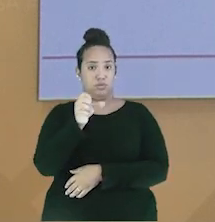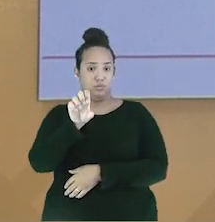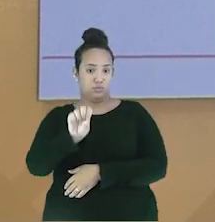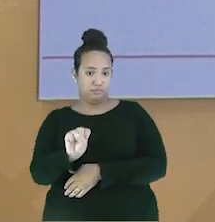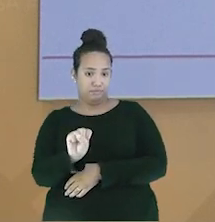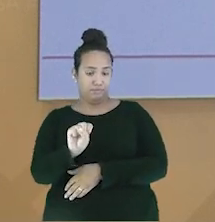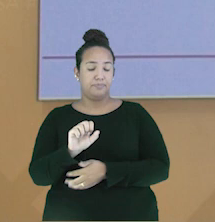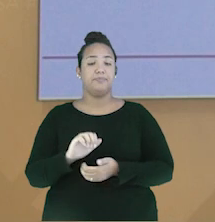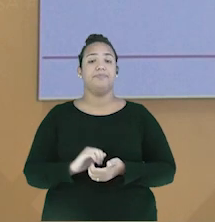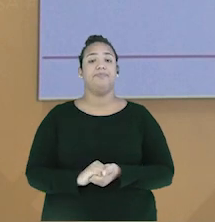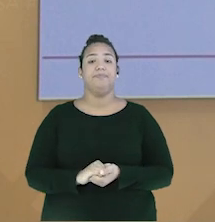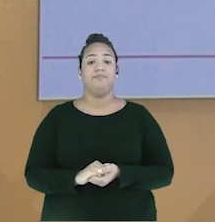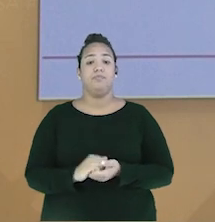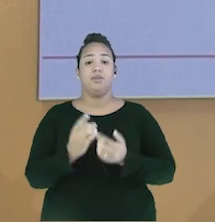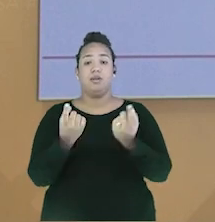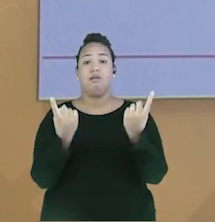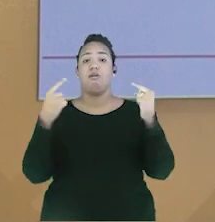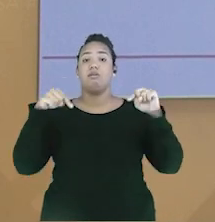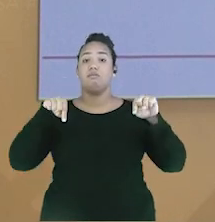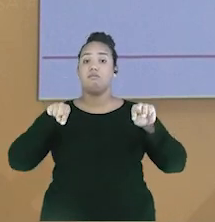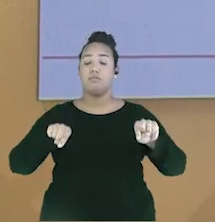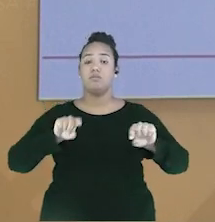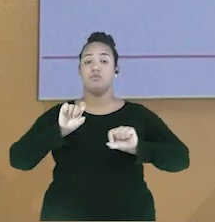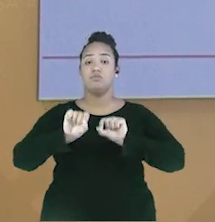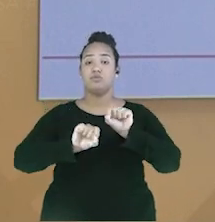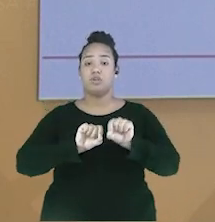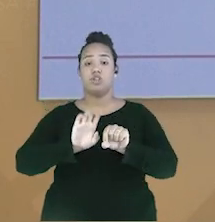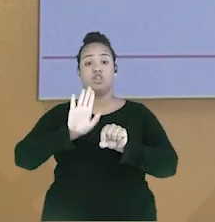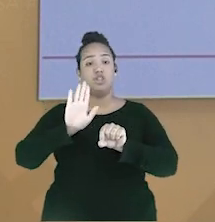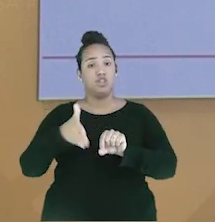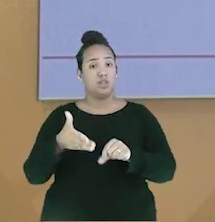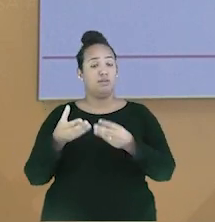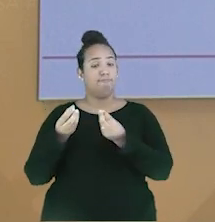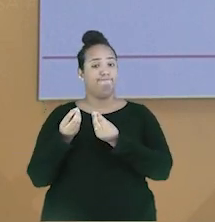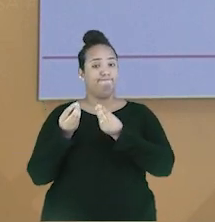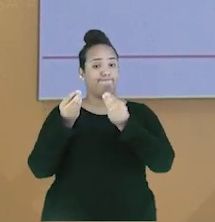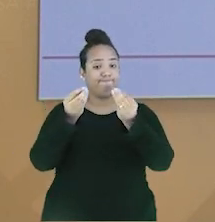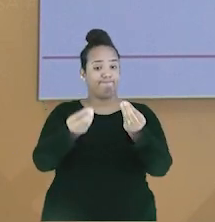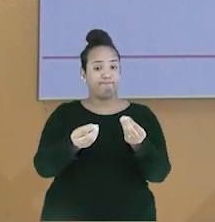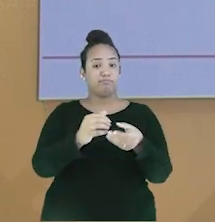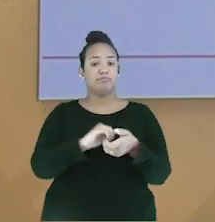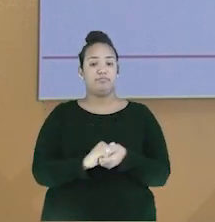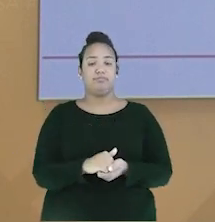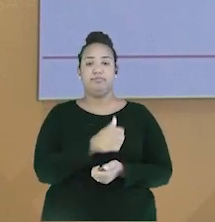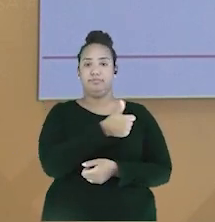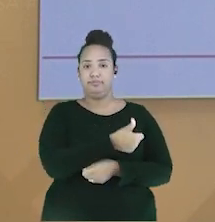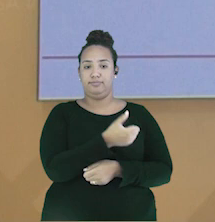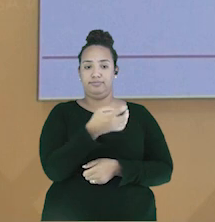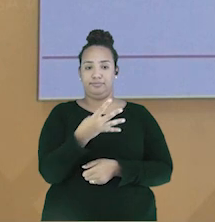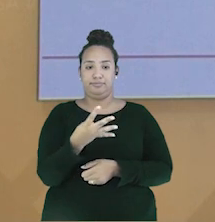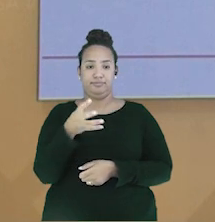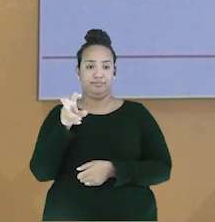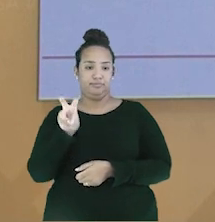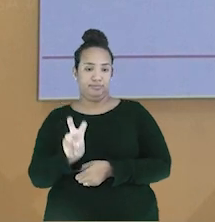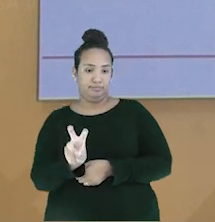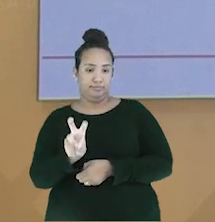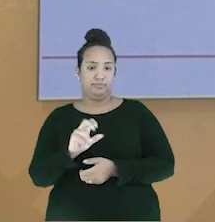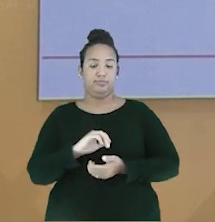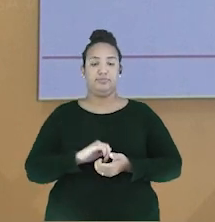268. Depois, colocamos aquilo que já foi entregue para os alunos, 145